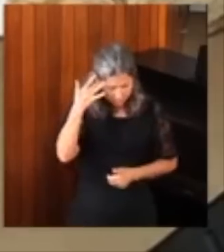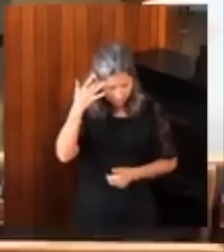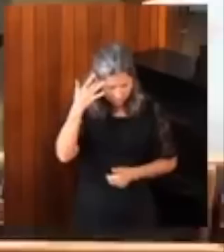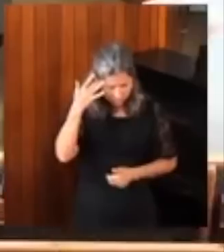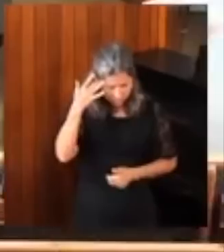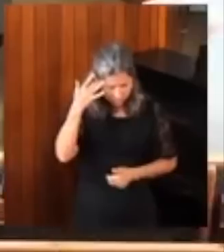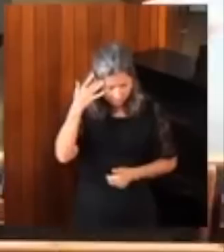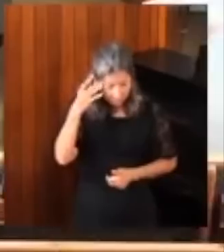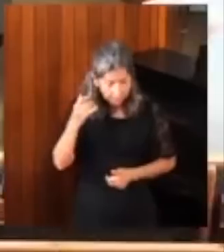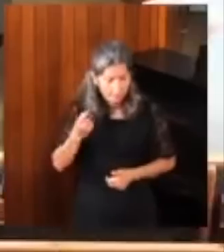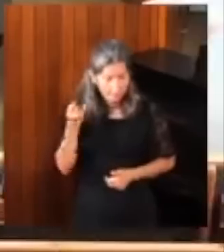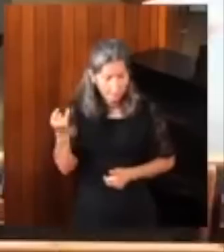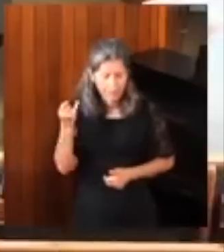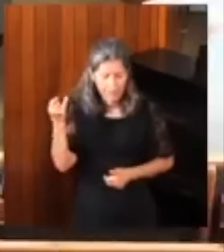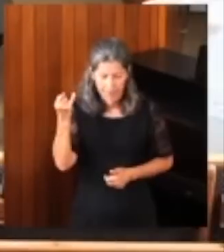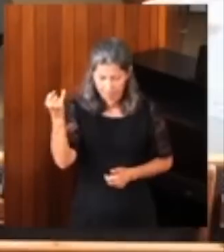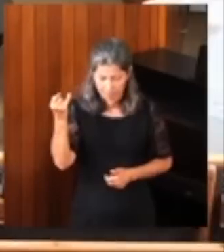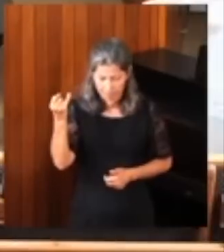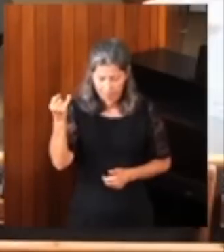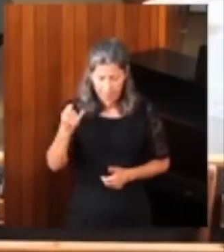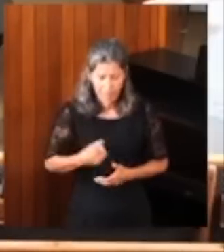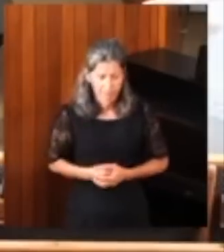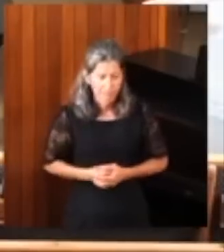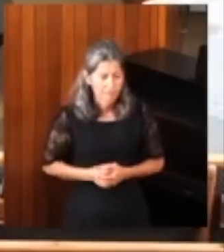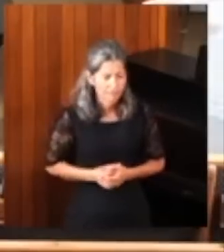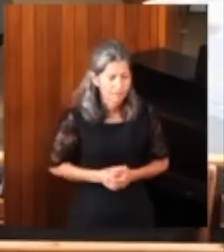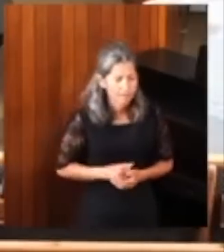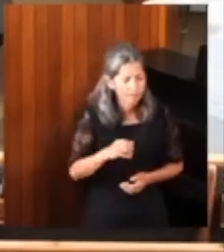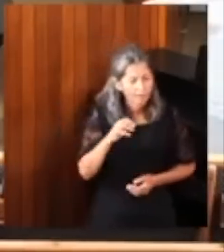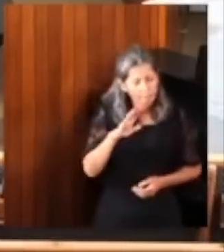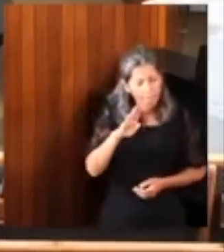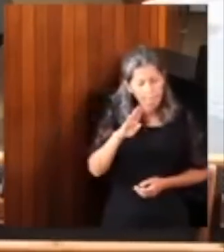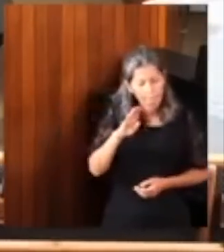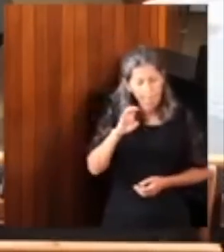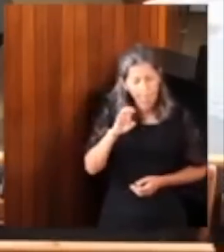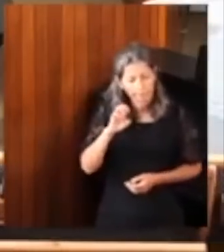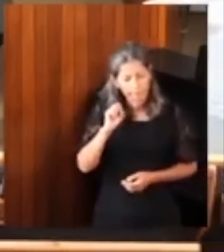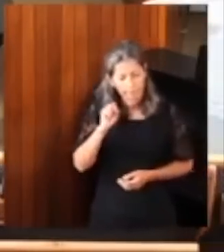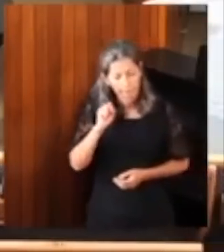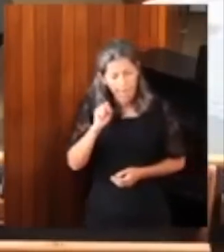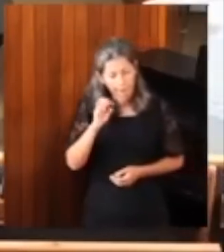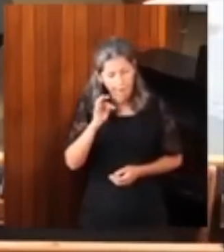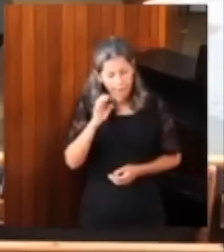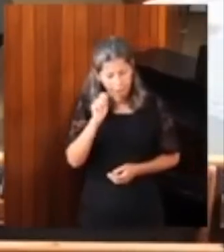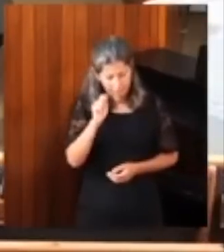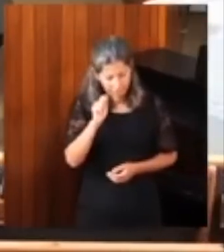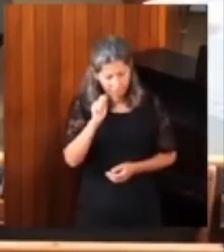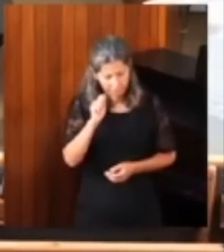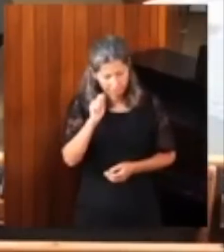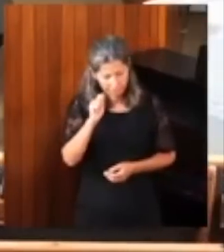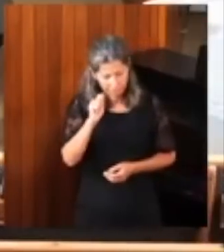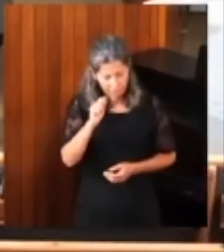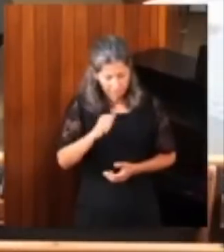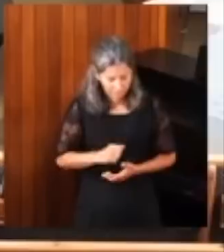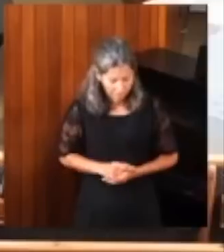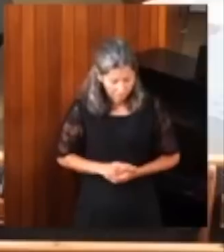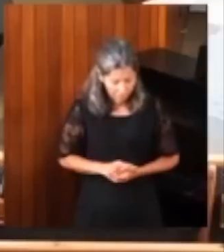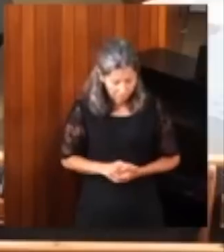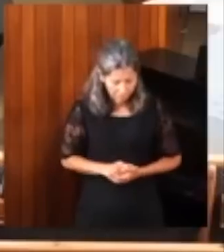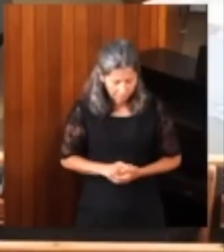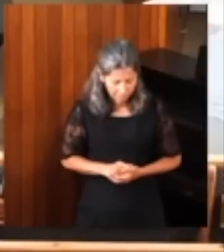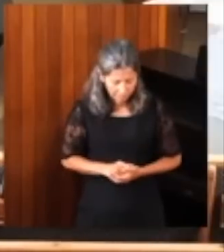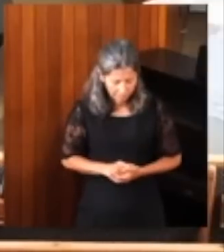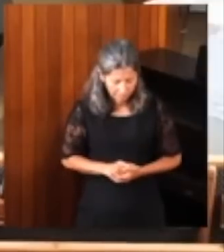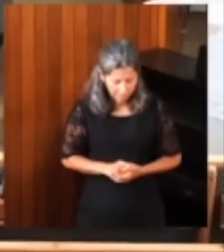abismo. Você sabe que o Apocalipse não traz só 2 bestas, né? A besta do mar e da terra. Tem também a besta do abismo. Essa besta